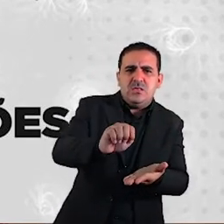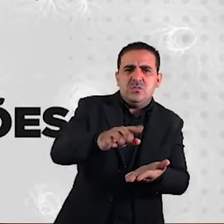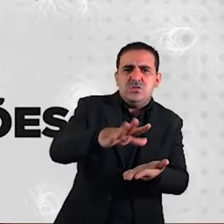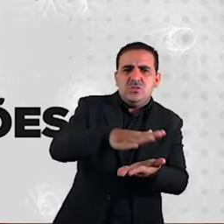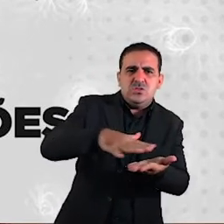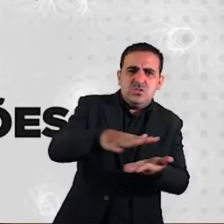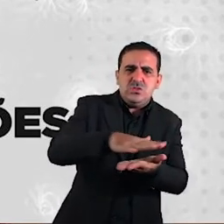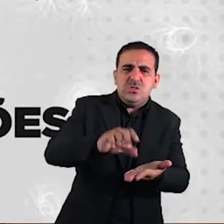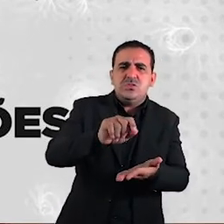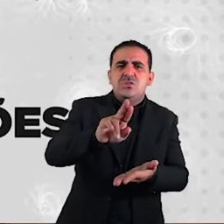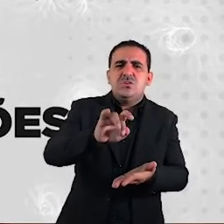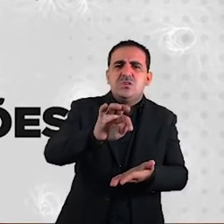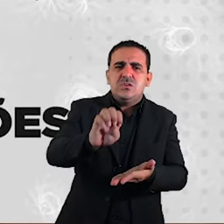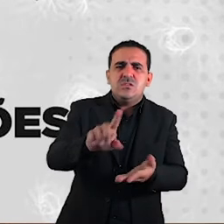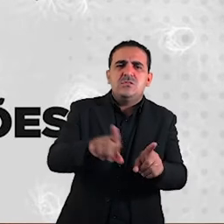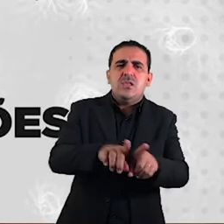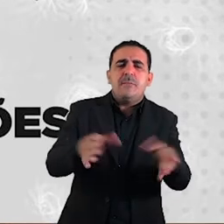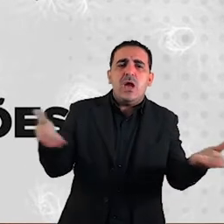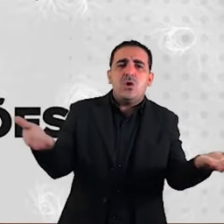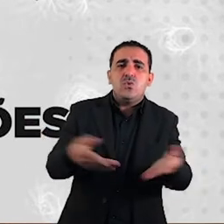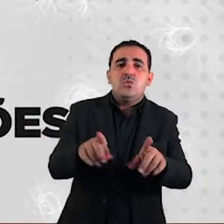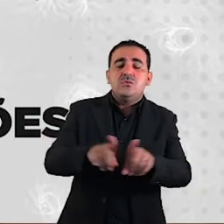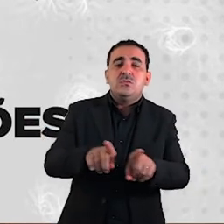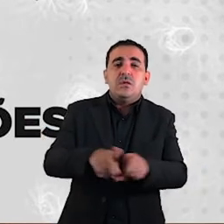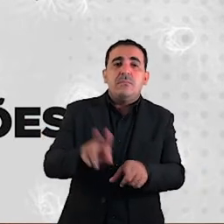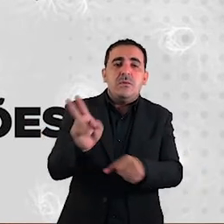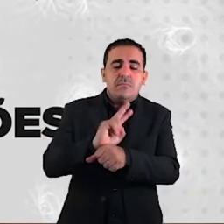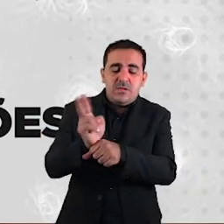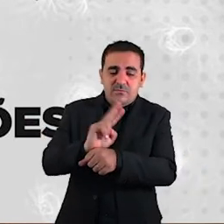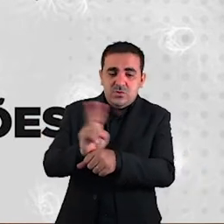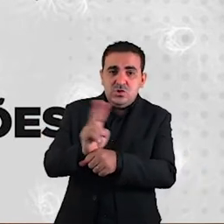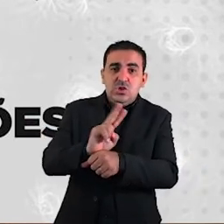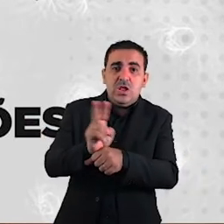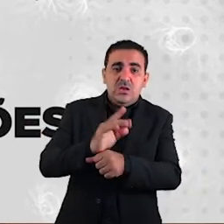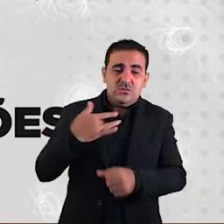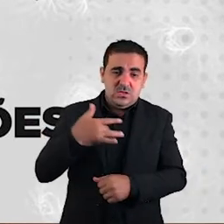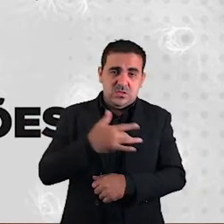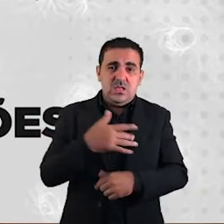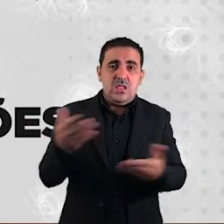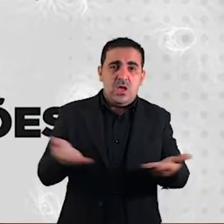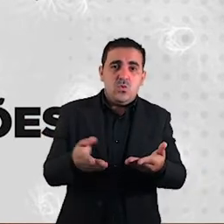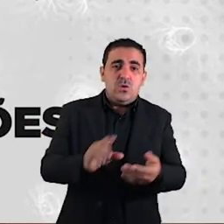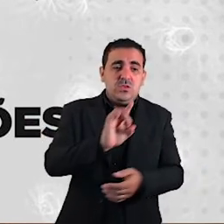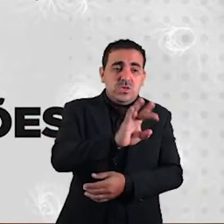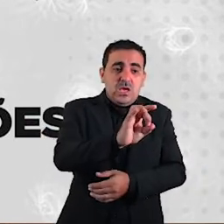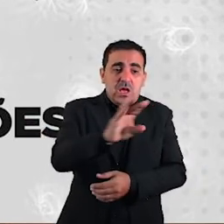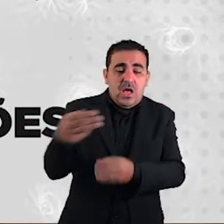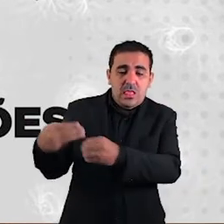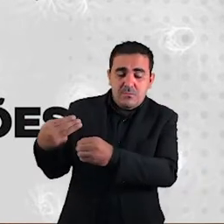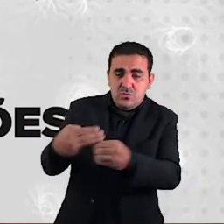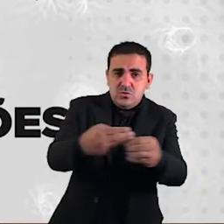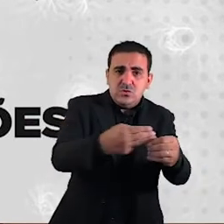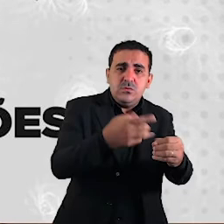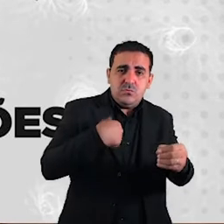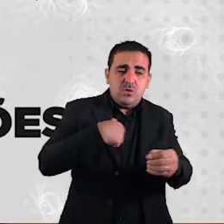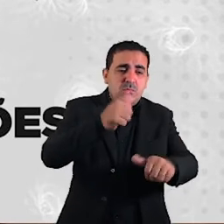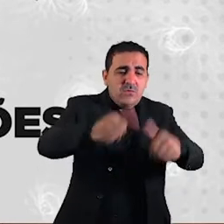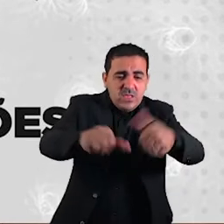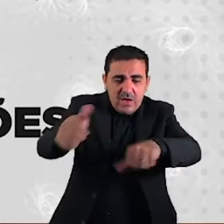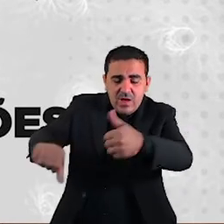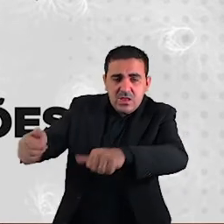assistência na atenção básica o nível de atuação da Vigilância epidemiológica e Sanitária de cada município